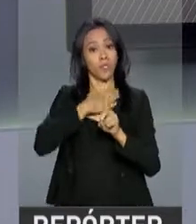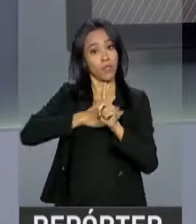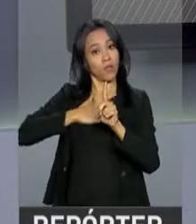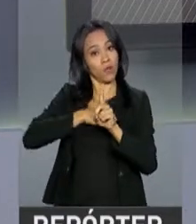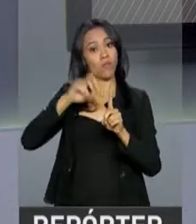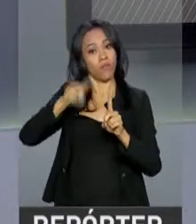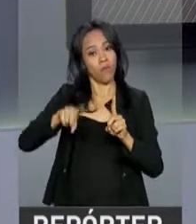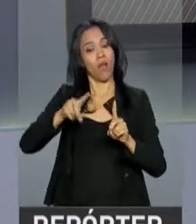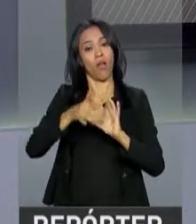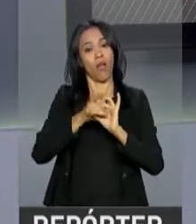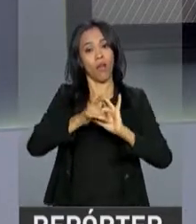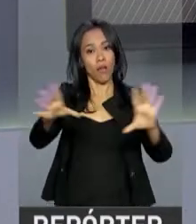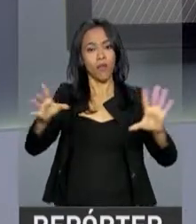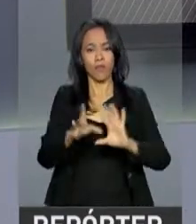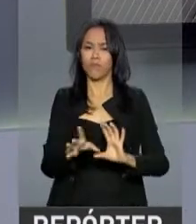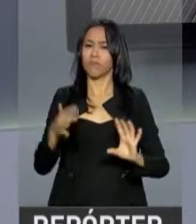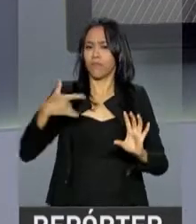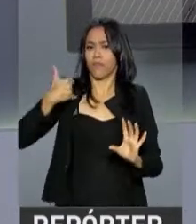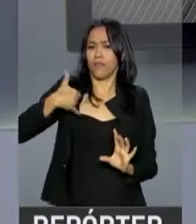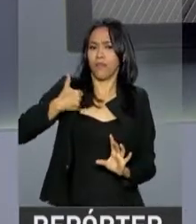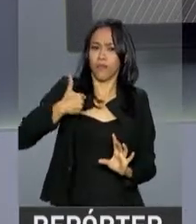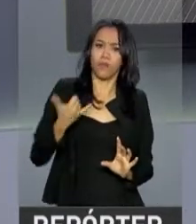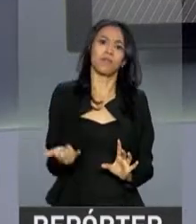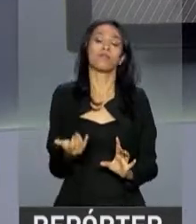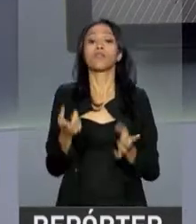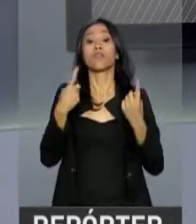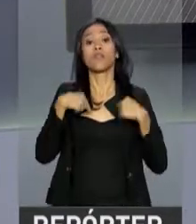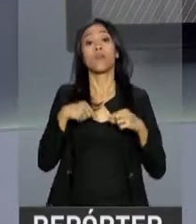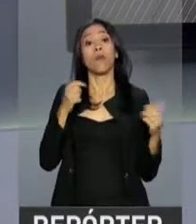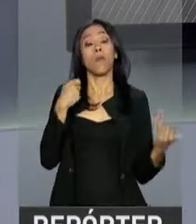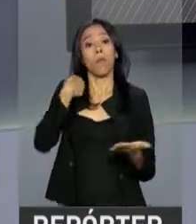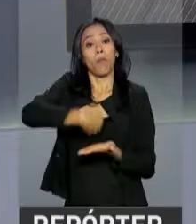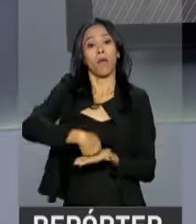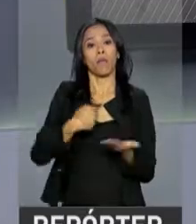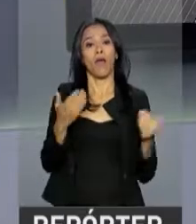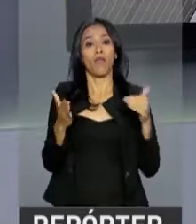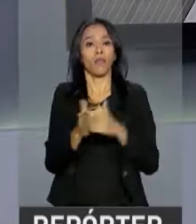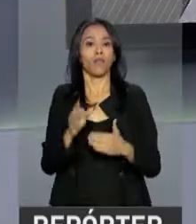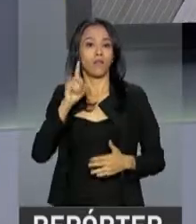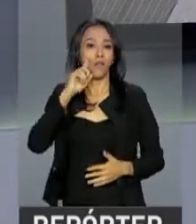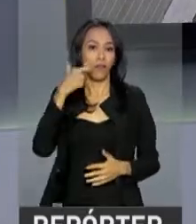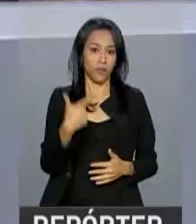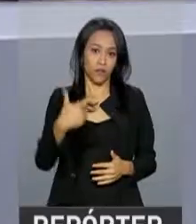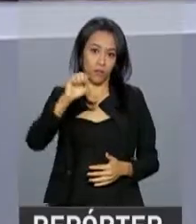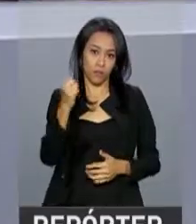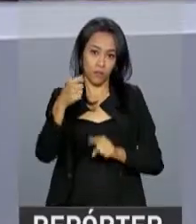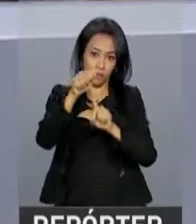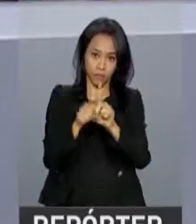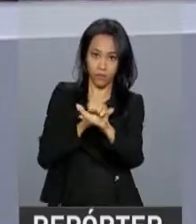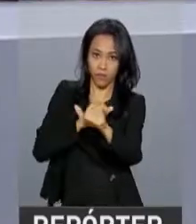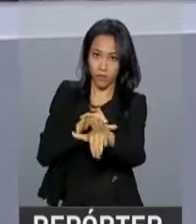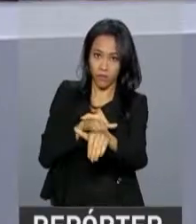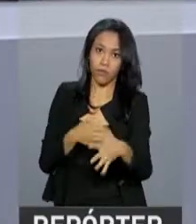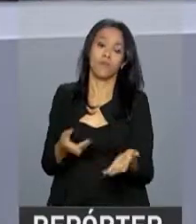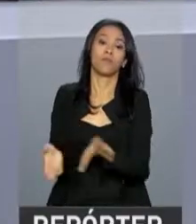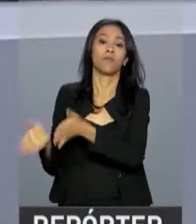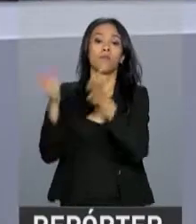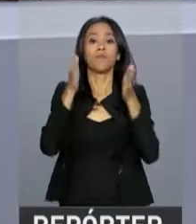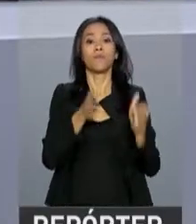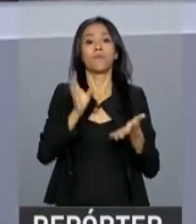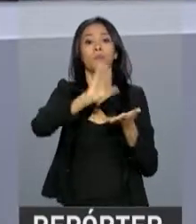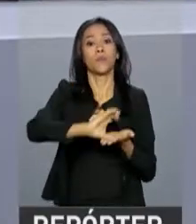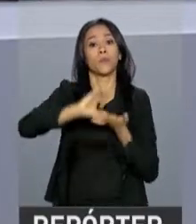trabalhadores de todas as idades o pagamento segue até o dia 28 de setembro o conselho monetário nacional